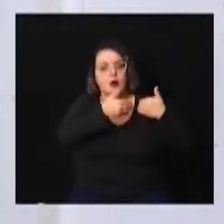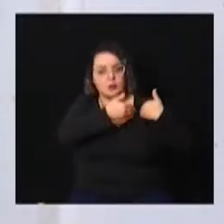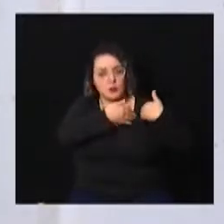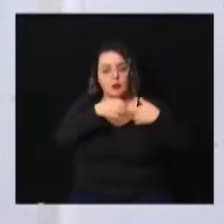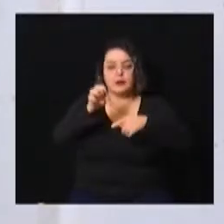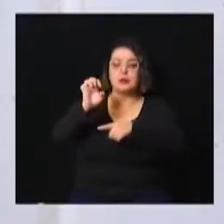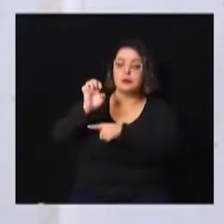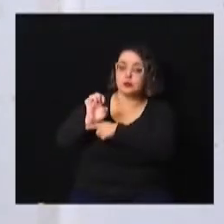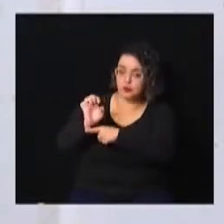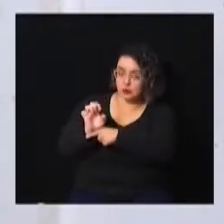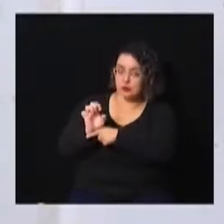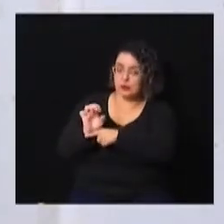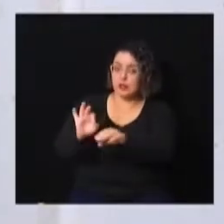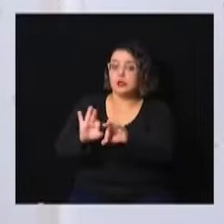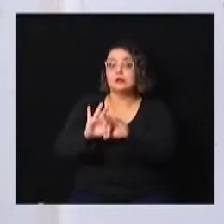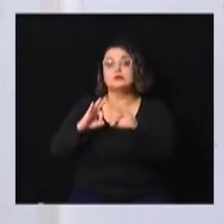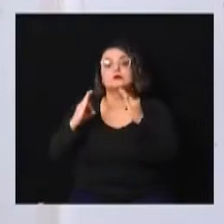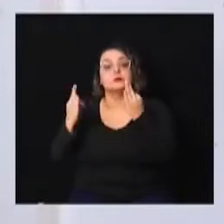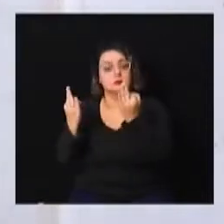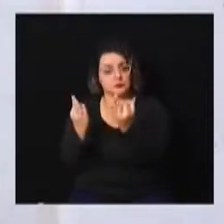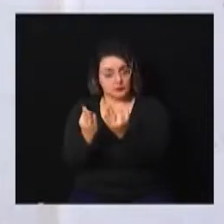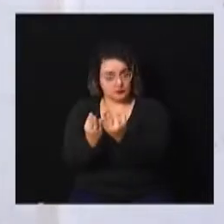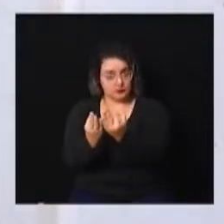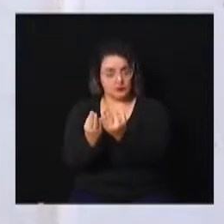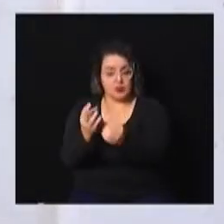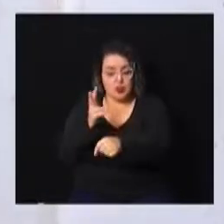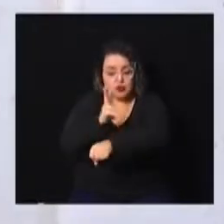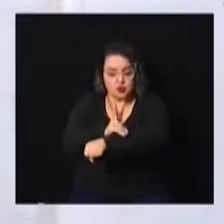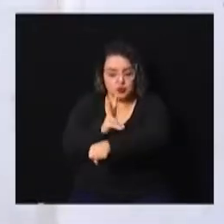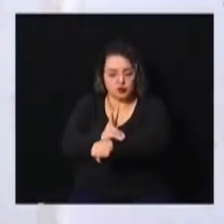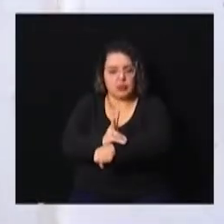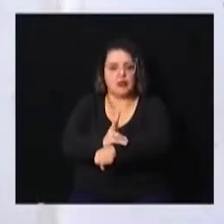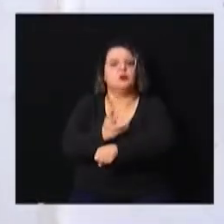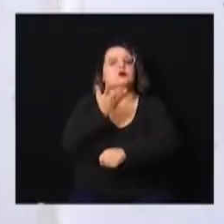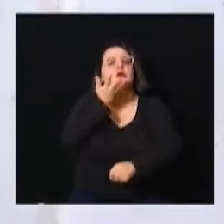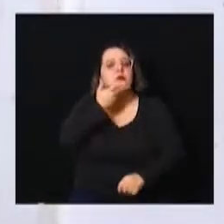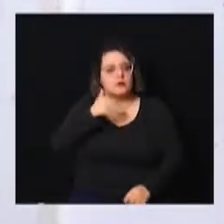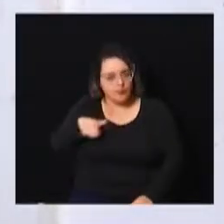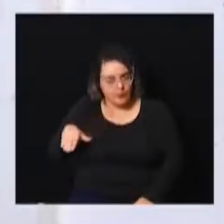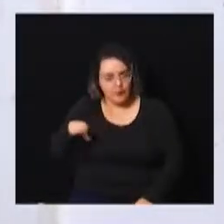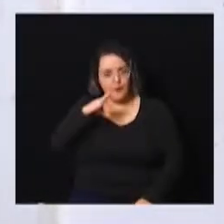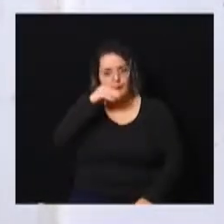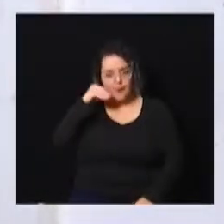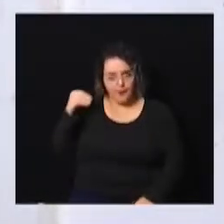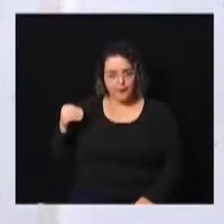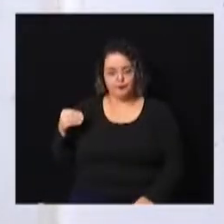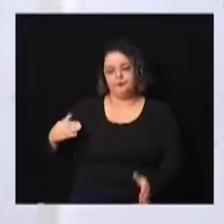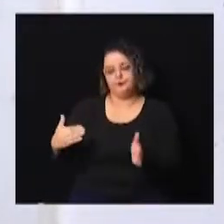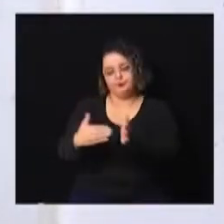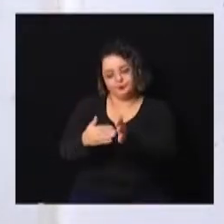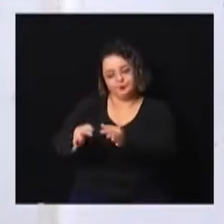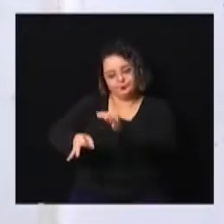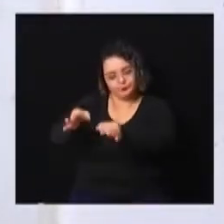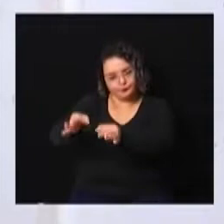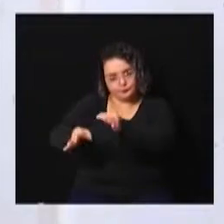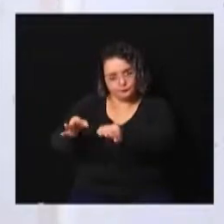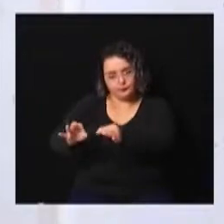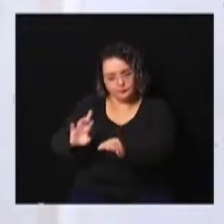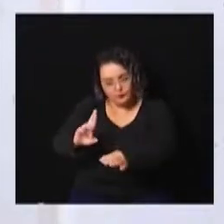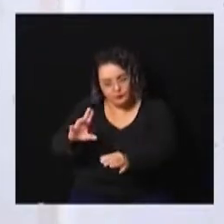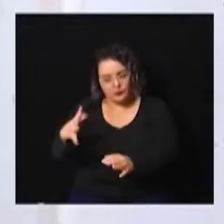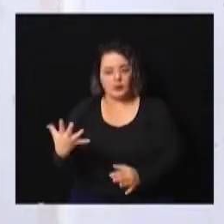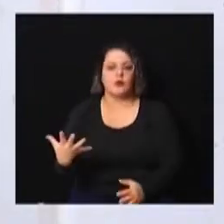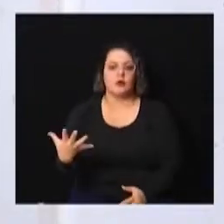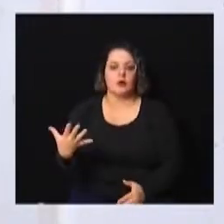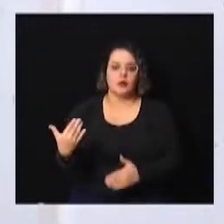responsabilidade do Estado e essas famílias são as cuidadoras delas enquanto, né, judicialmente se